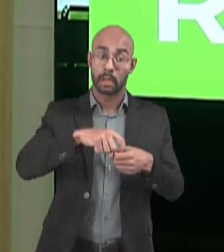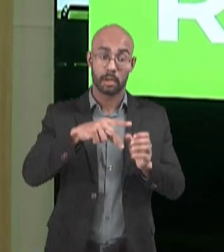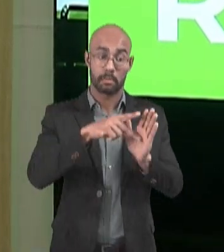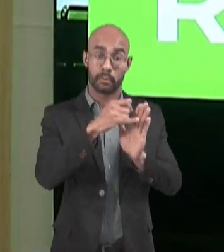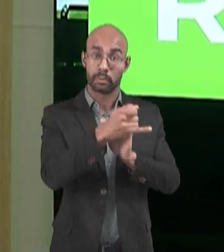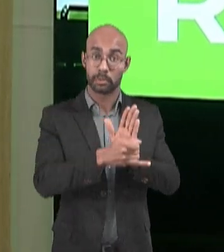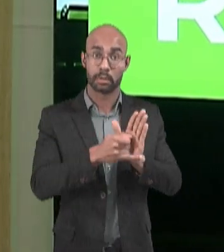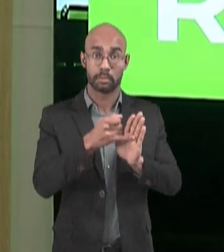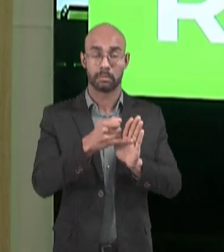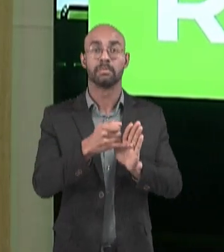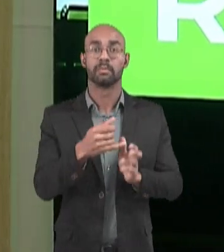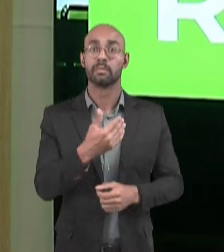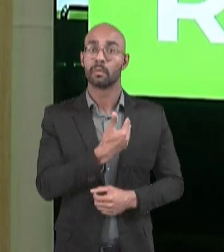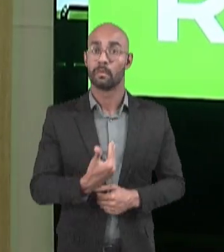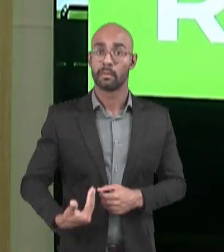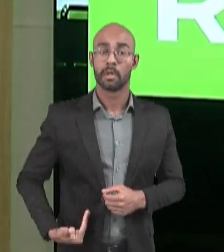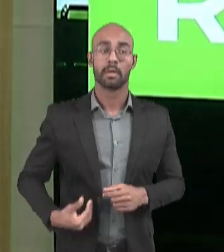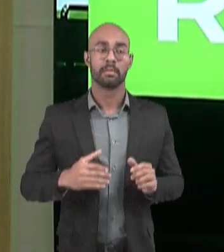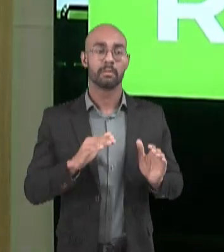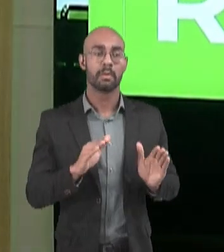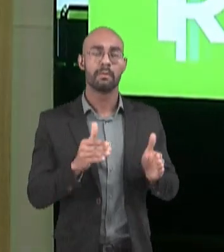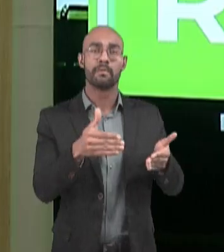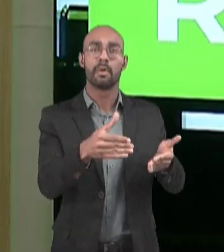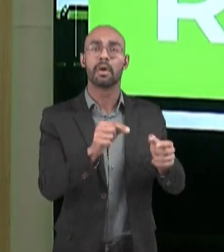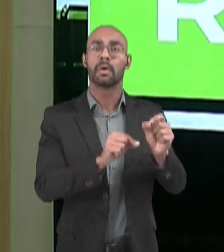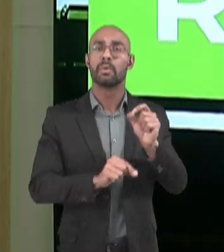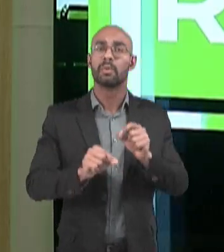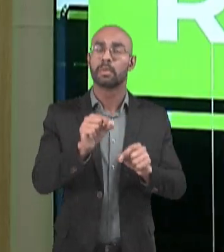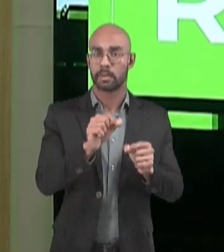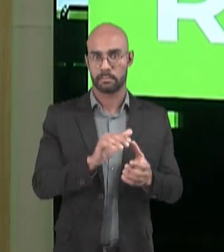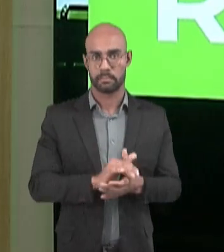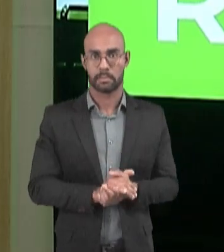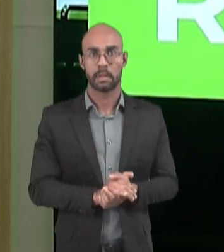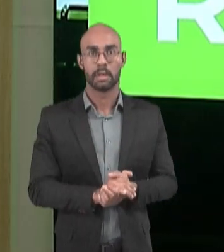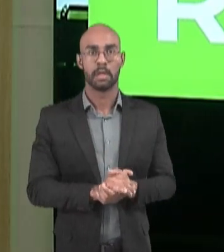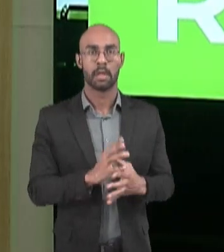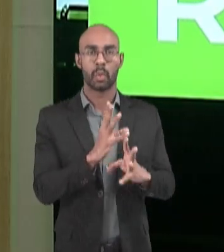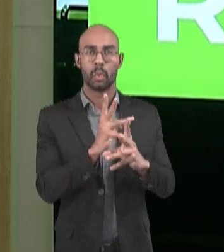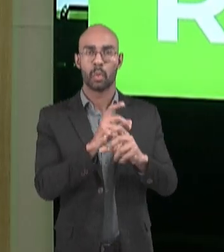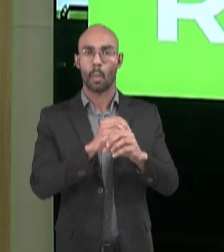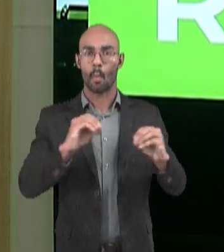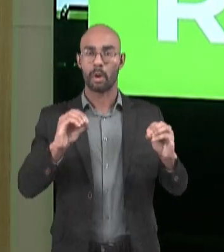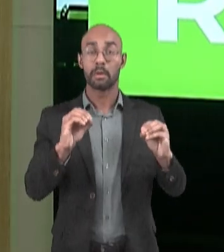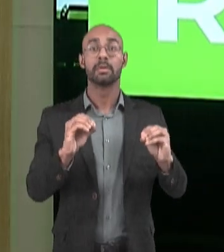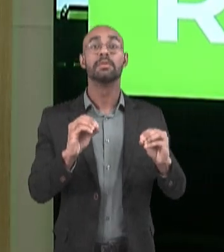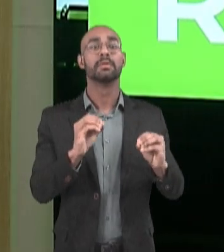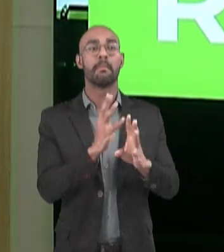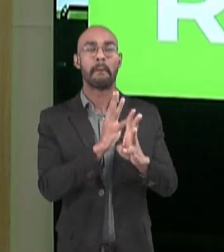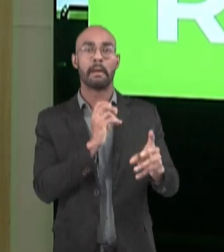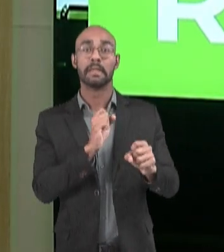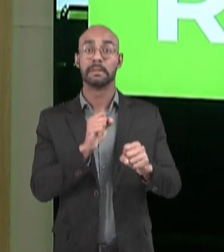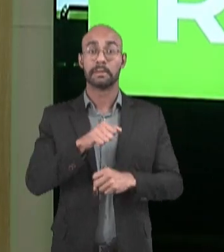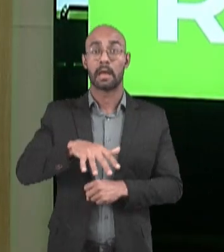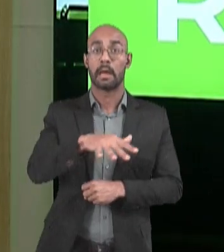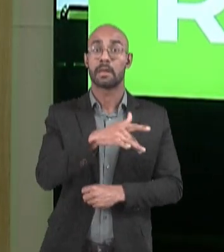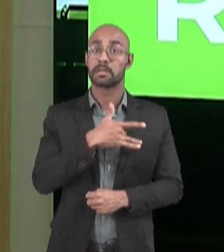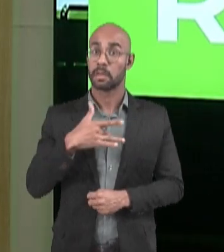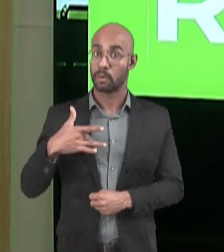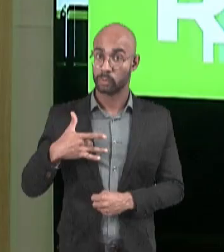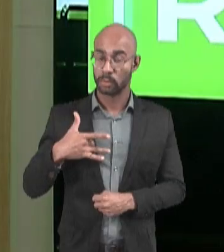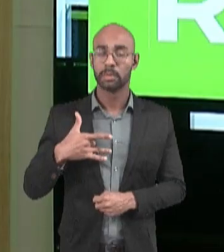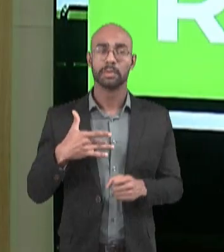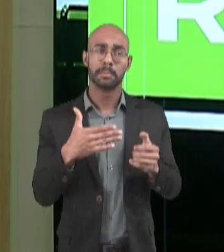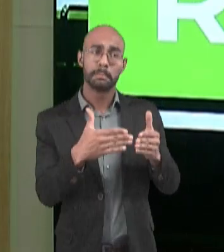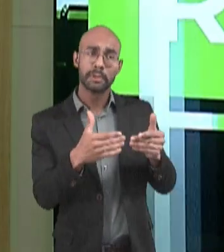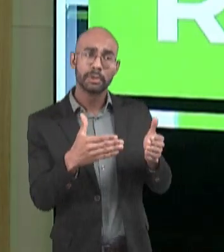de um programa do governo do estado focado, né, em zerar a fila de vários serviços de saúde. O deputado Pedro Kemp fez